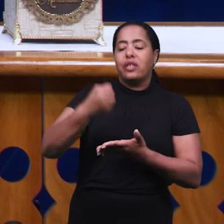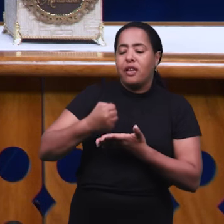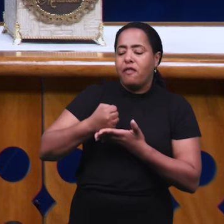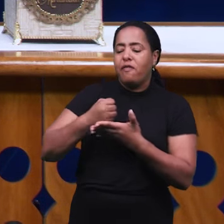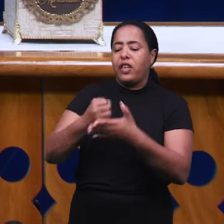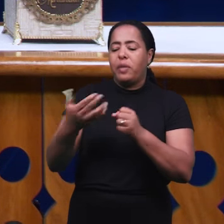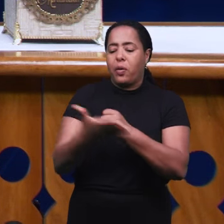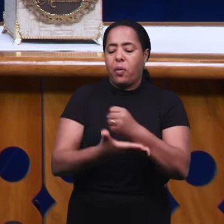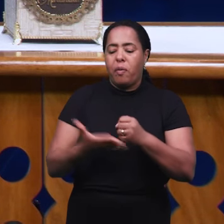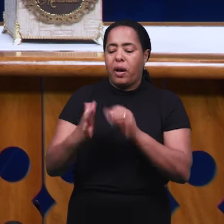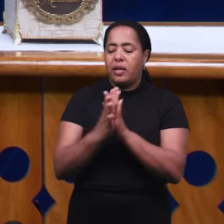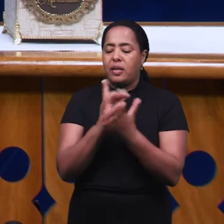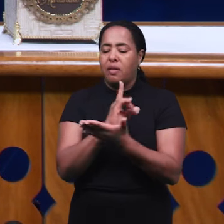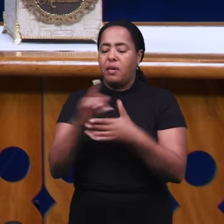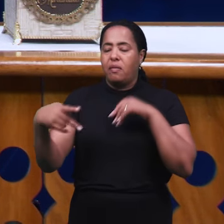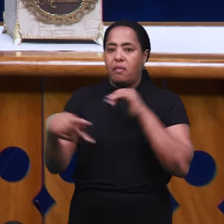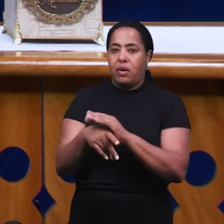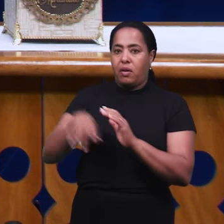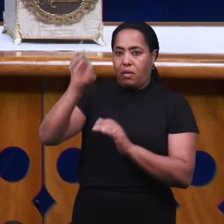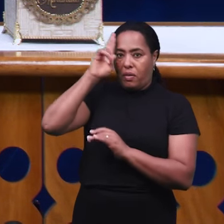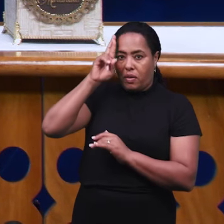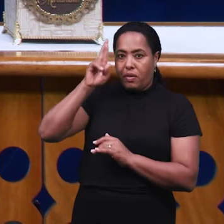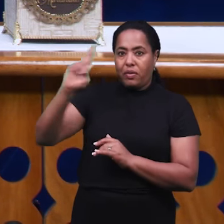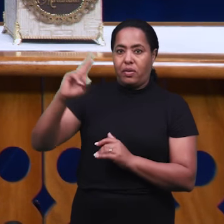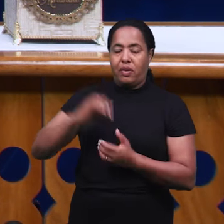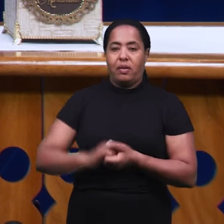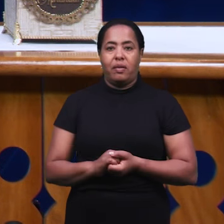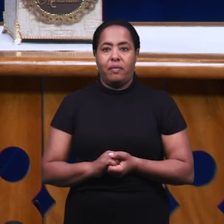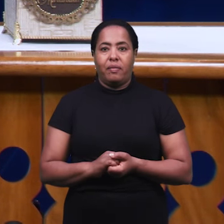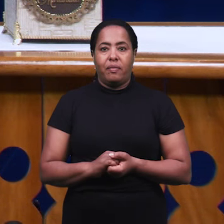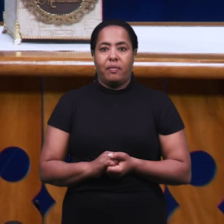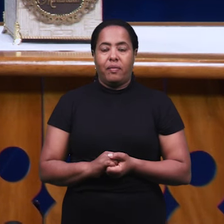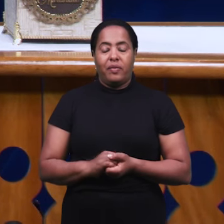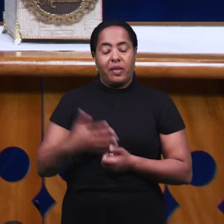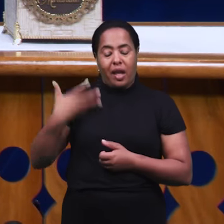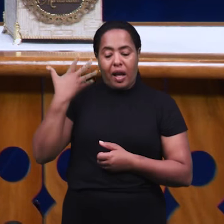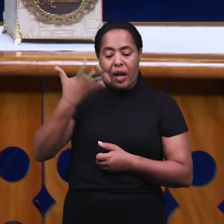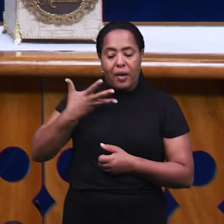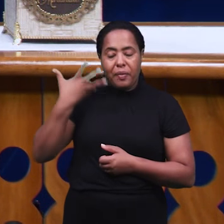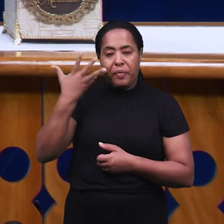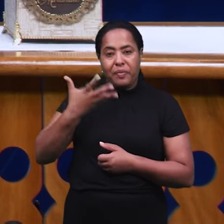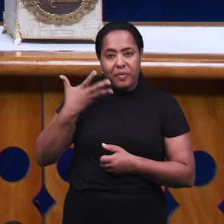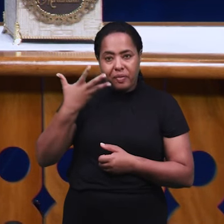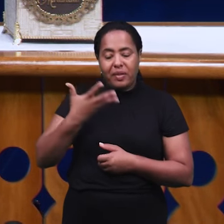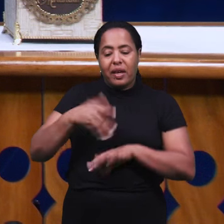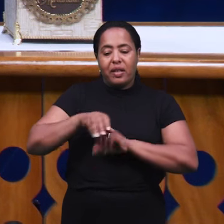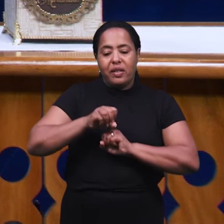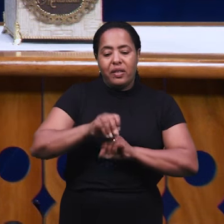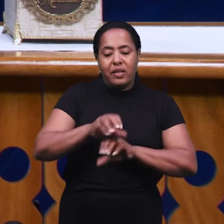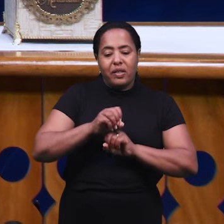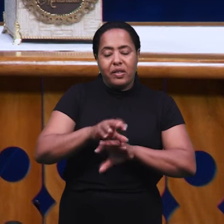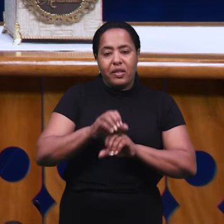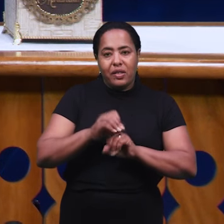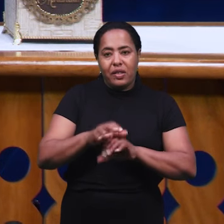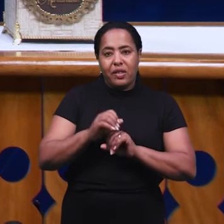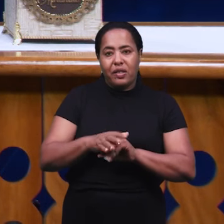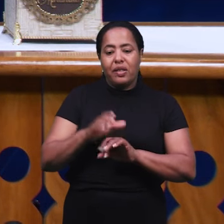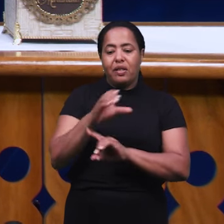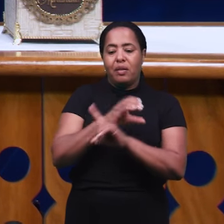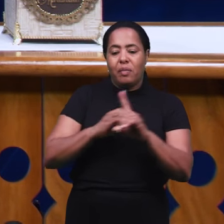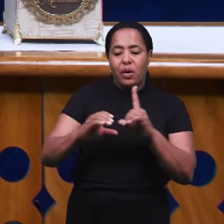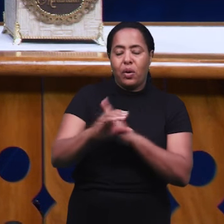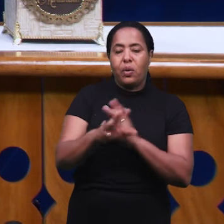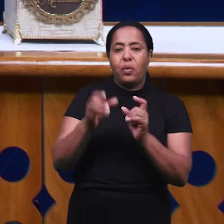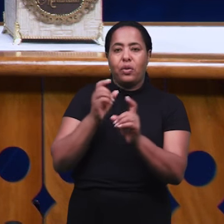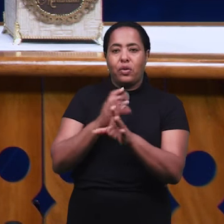numa palavra do Senhor. Então, esta é a palavra, né, de ensino para esse culto